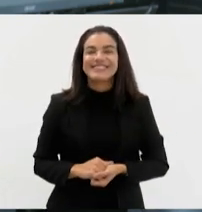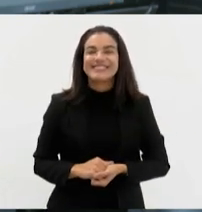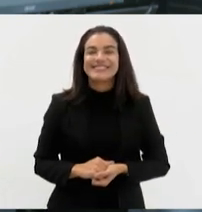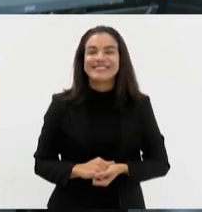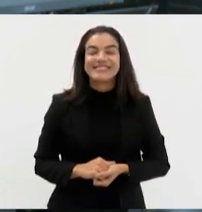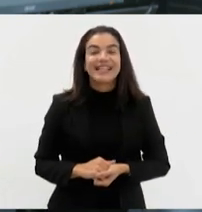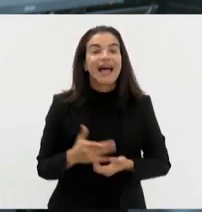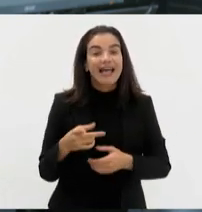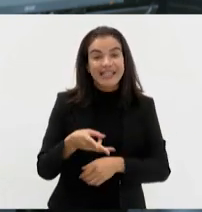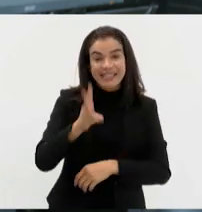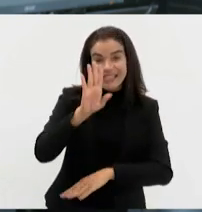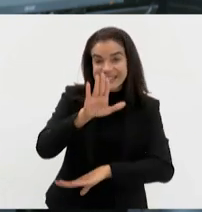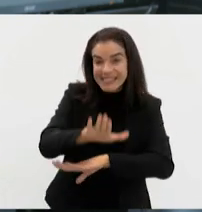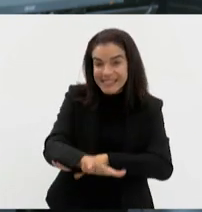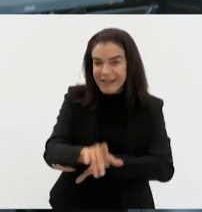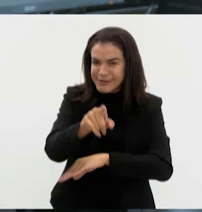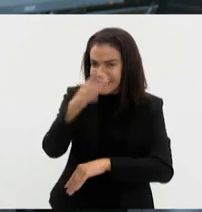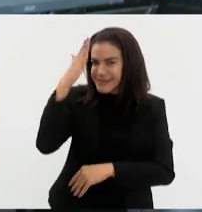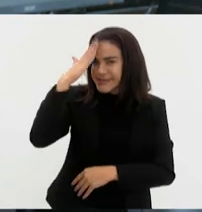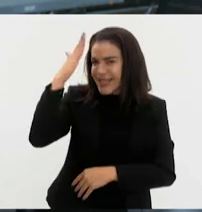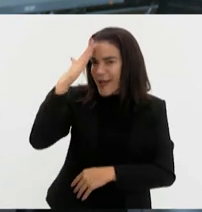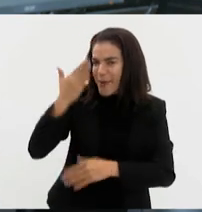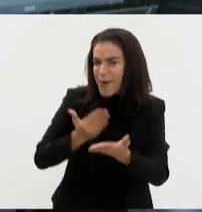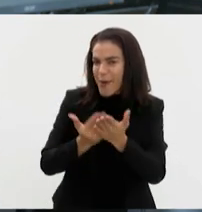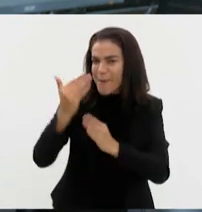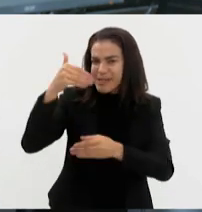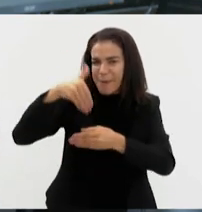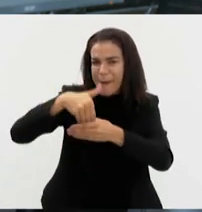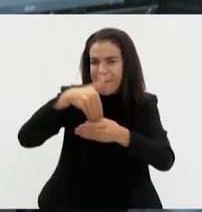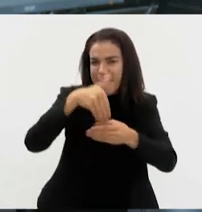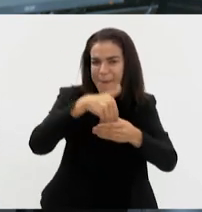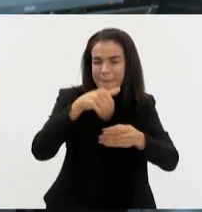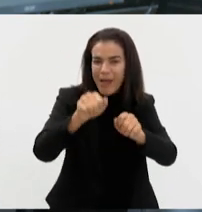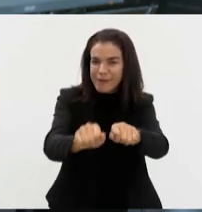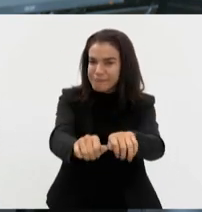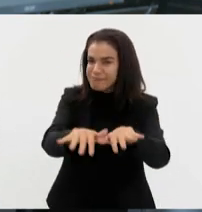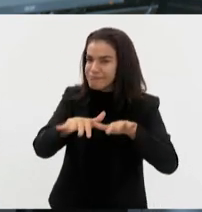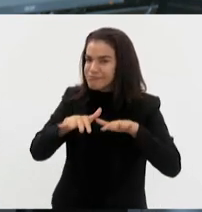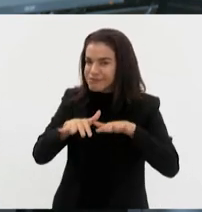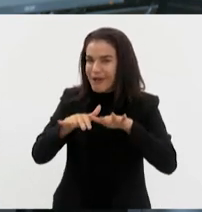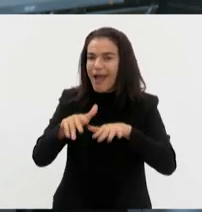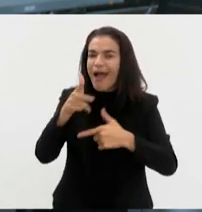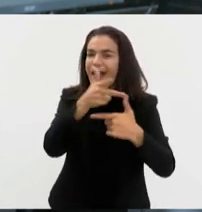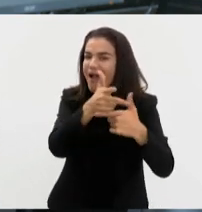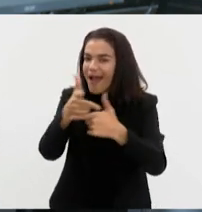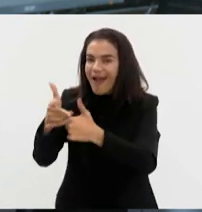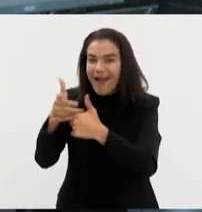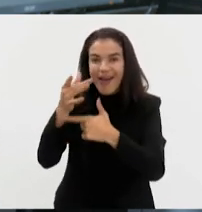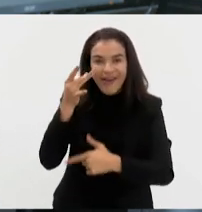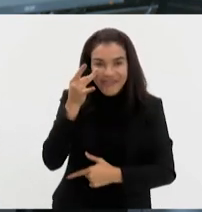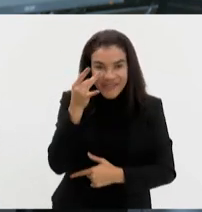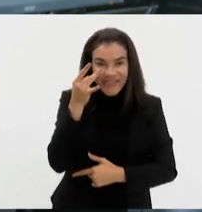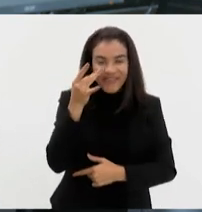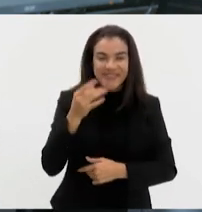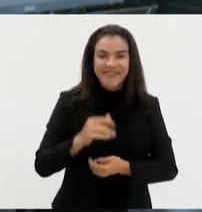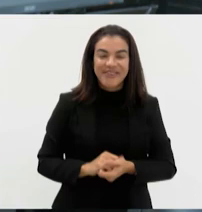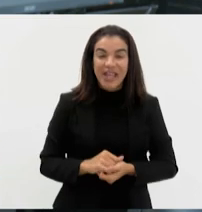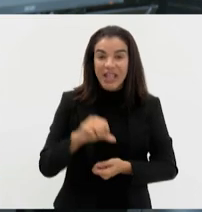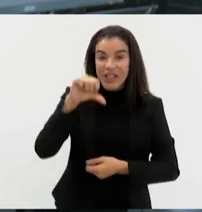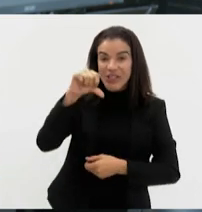tvalerj@alerj.rj.gov.br. Às 15h, você já sabe, começam as votações no plenário com transmissão ao vivo da TV Alerj. E